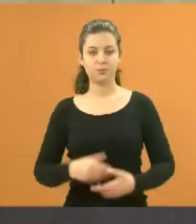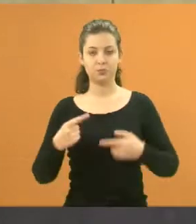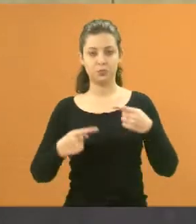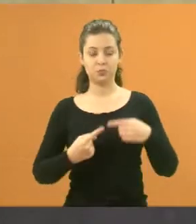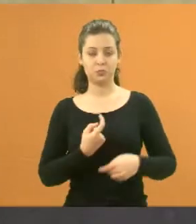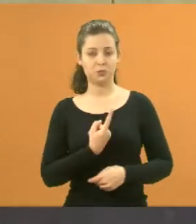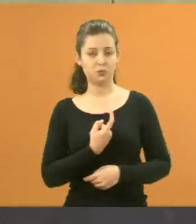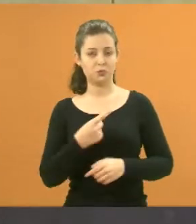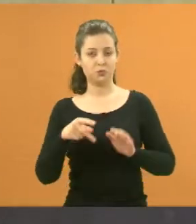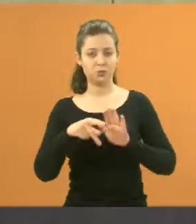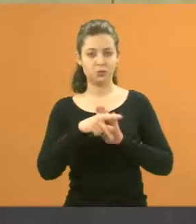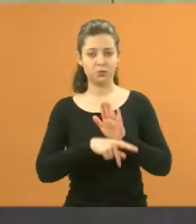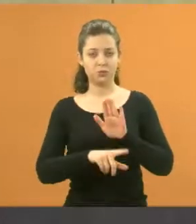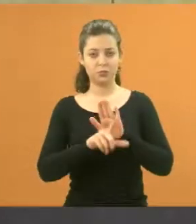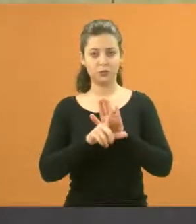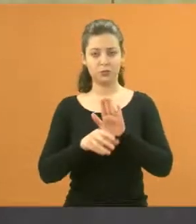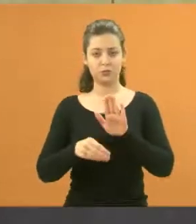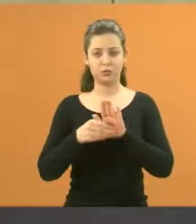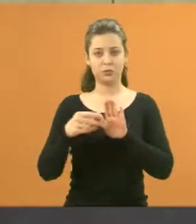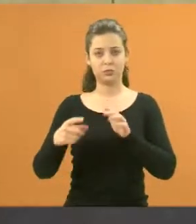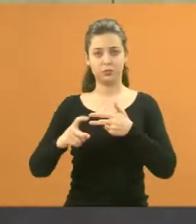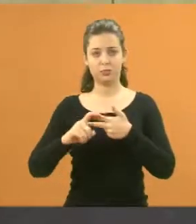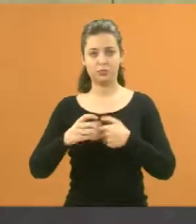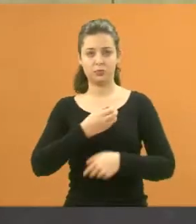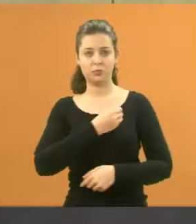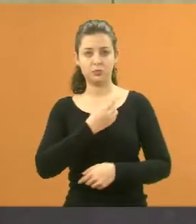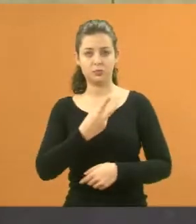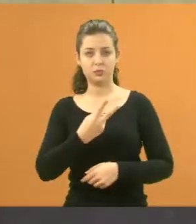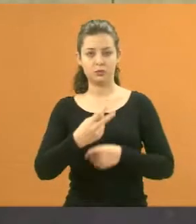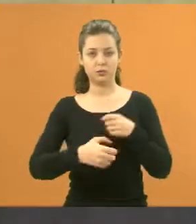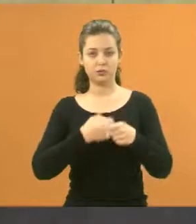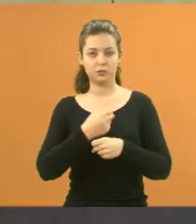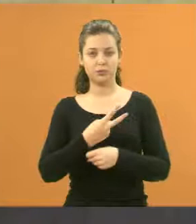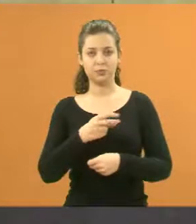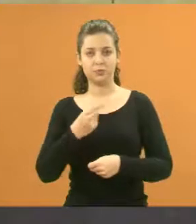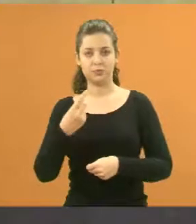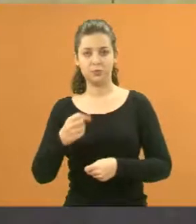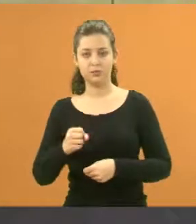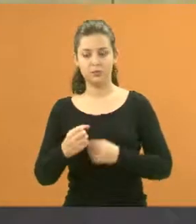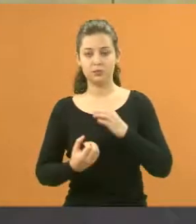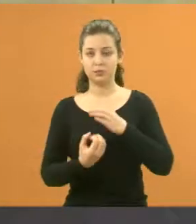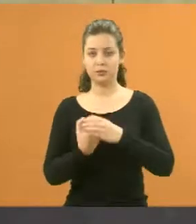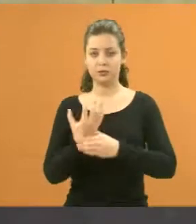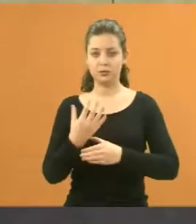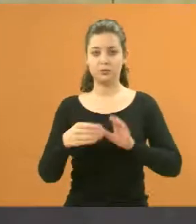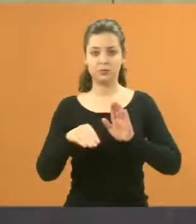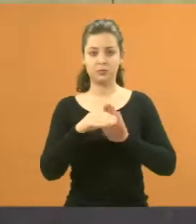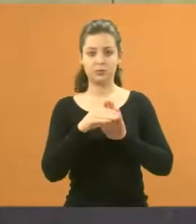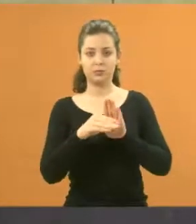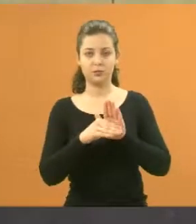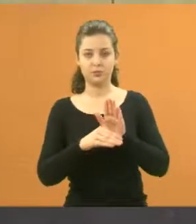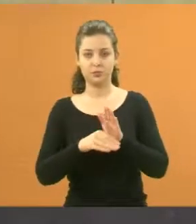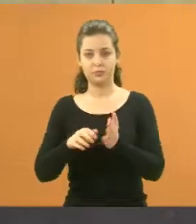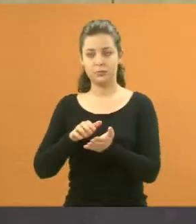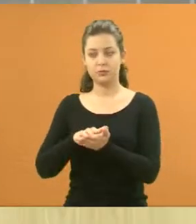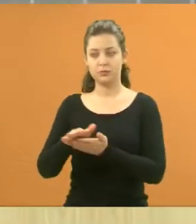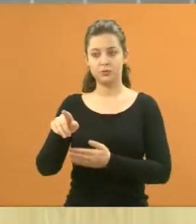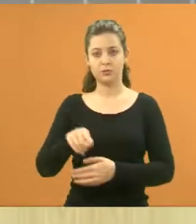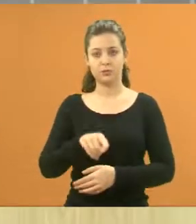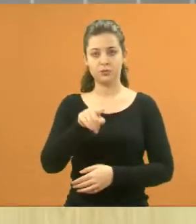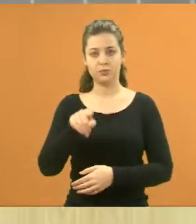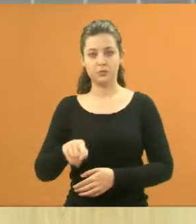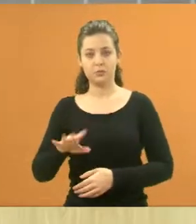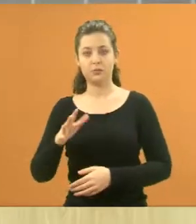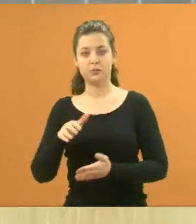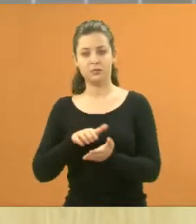Discussão única do projeto de lei complementar do Executivo número 2 de 2018, institui o programa de remissão de multa decorrente de